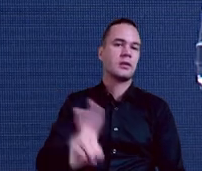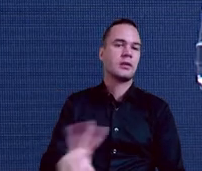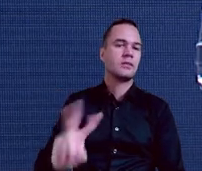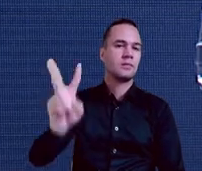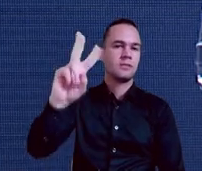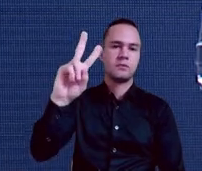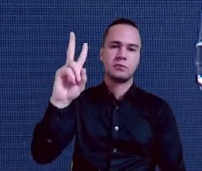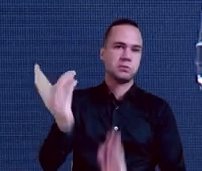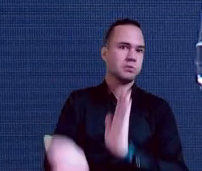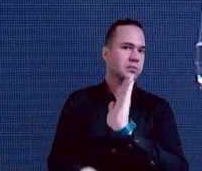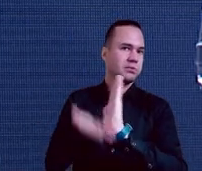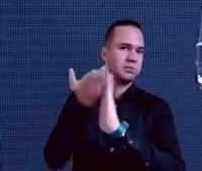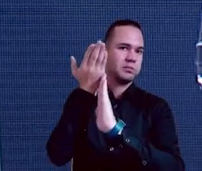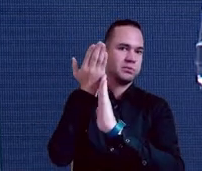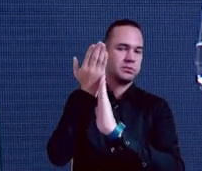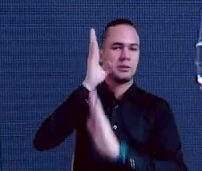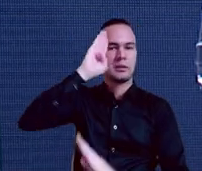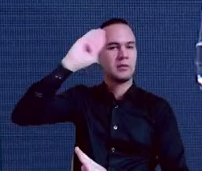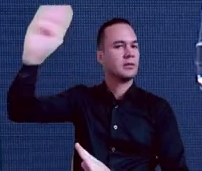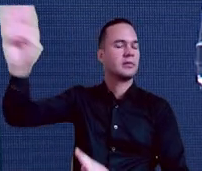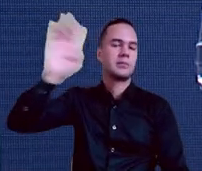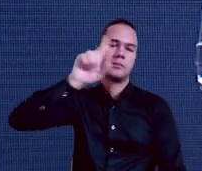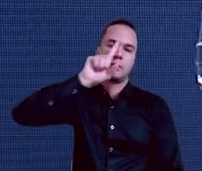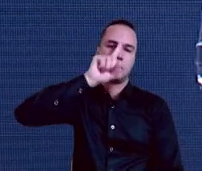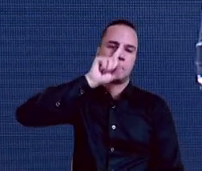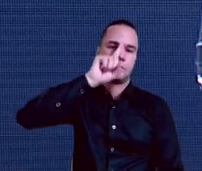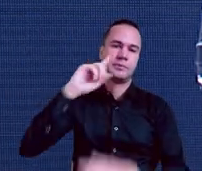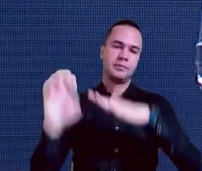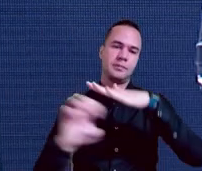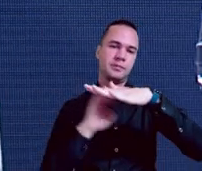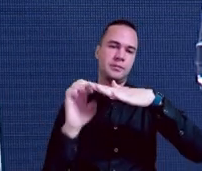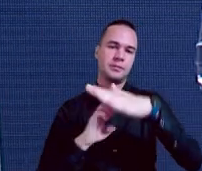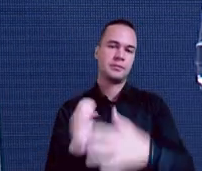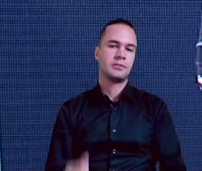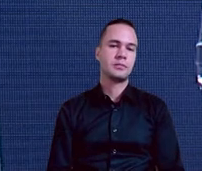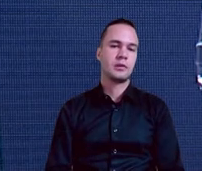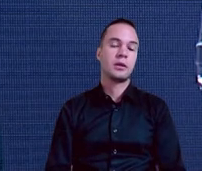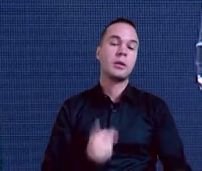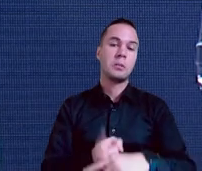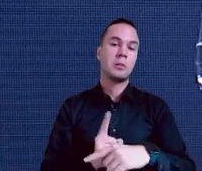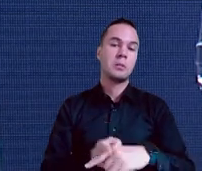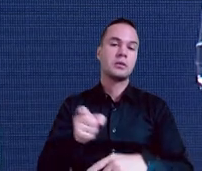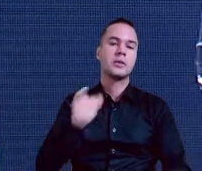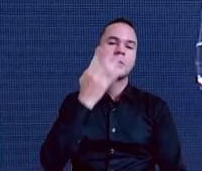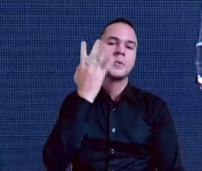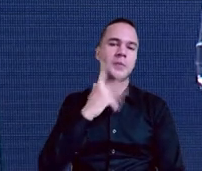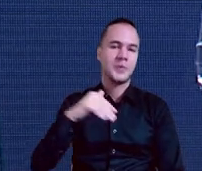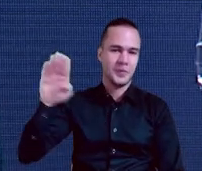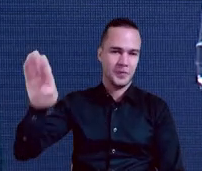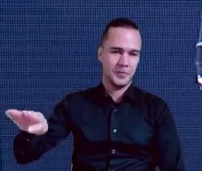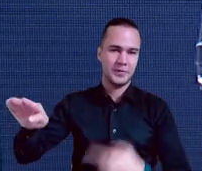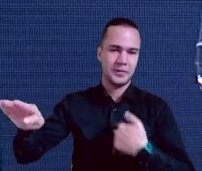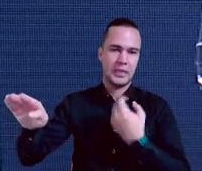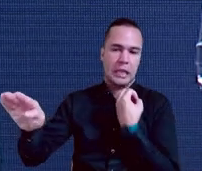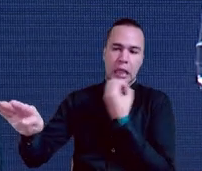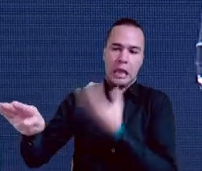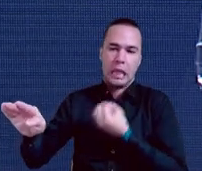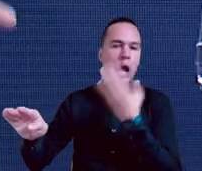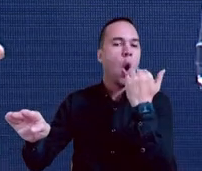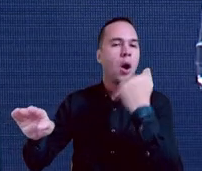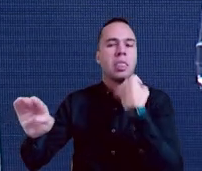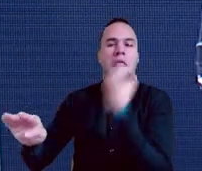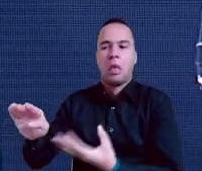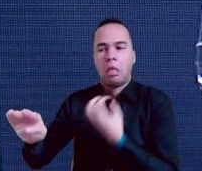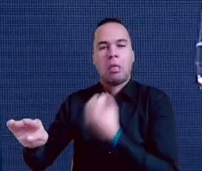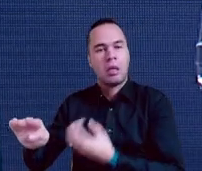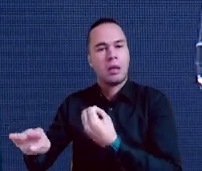com uma agenda muito perigosa das empresas porque não adianta você pegar uma criança e dar muito mais comida do que ela precisa comer e achar que ela